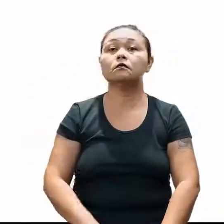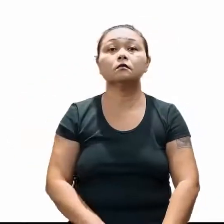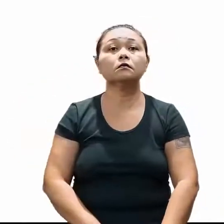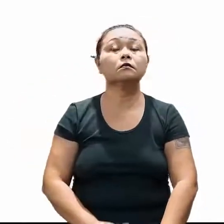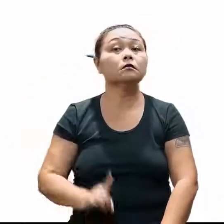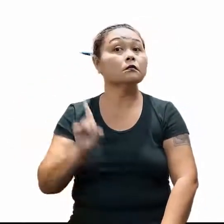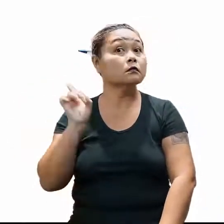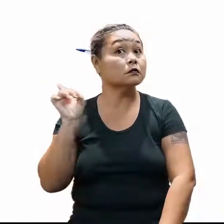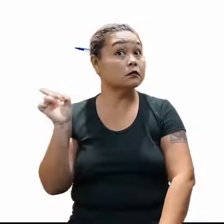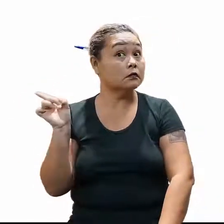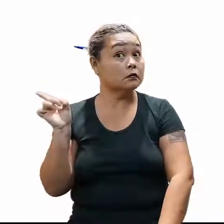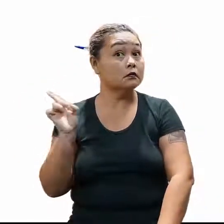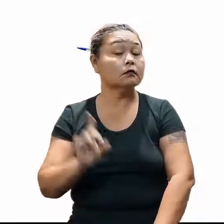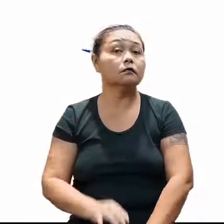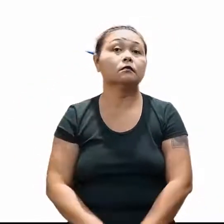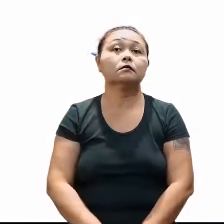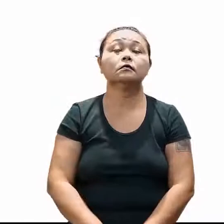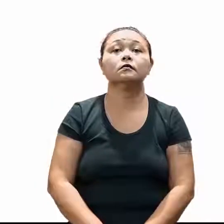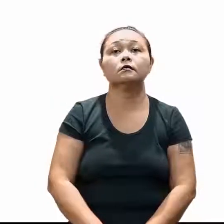Em 1909,